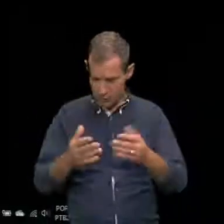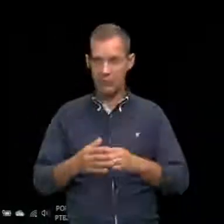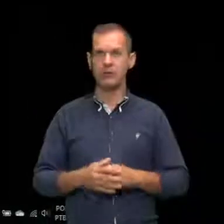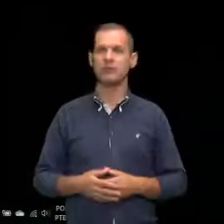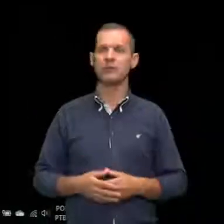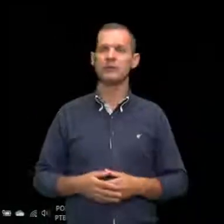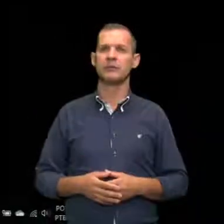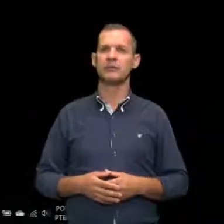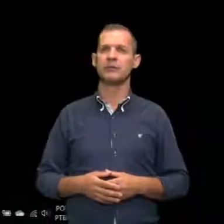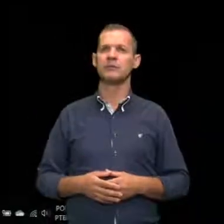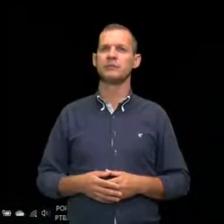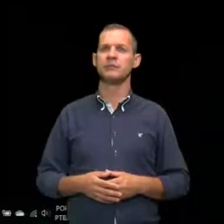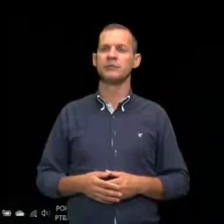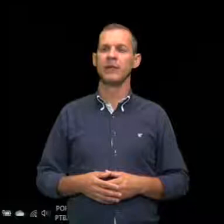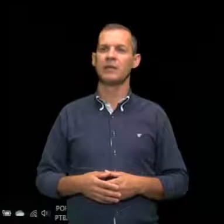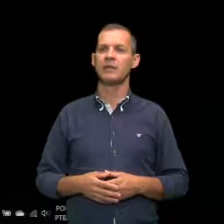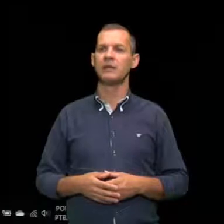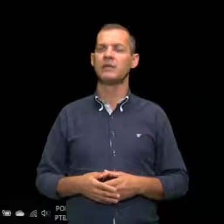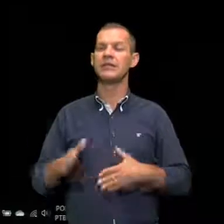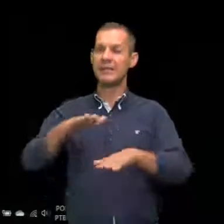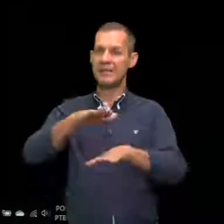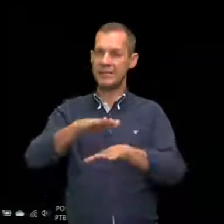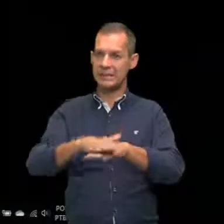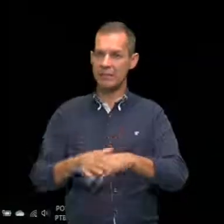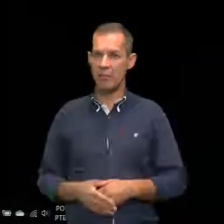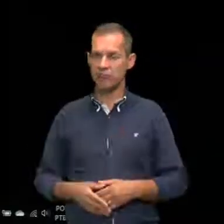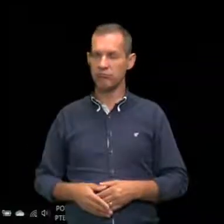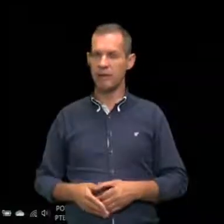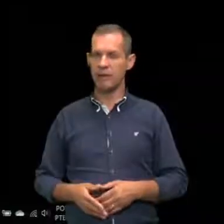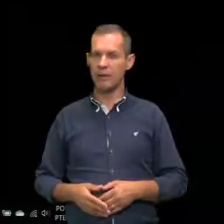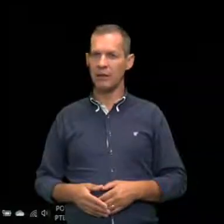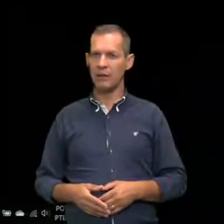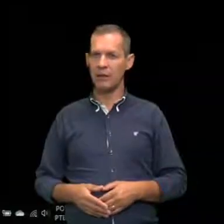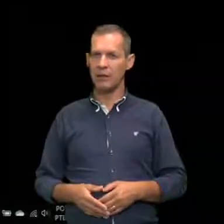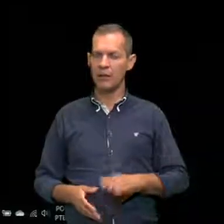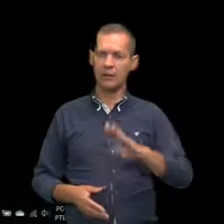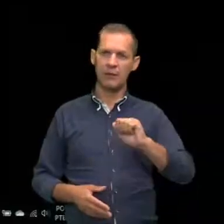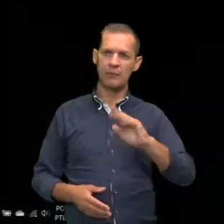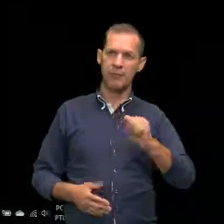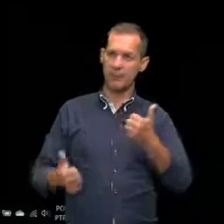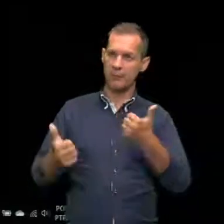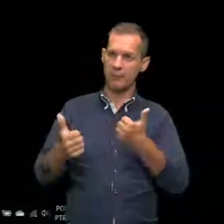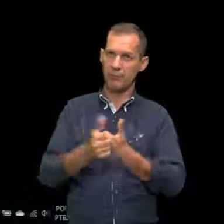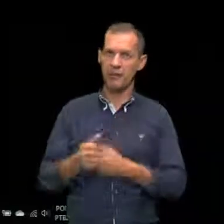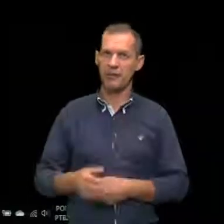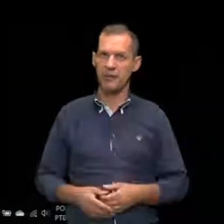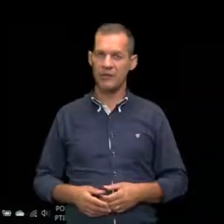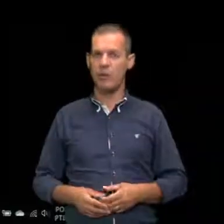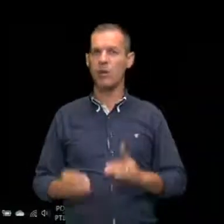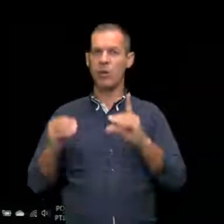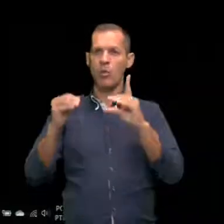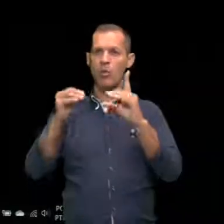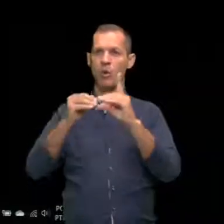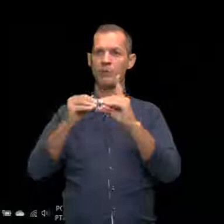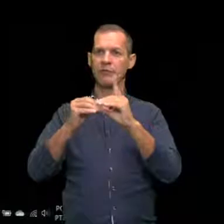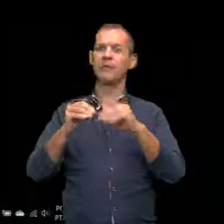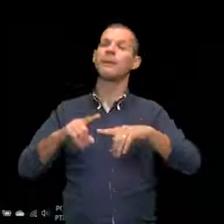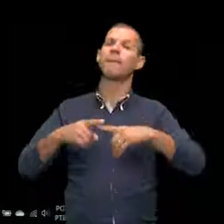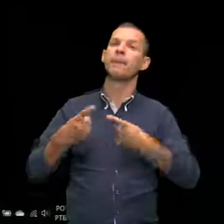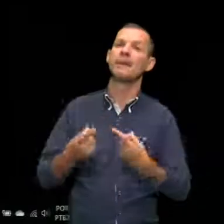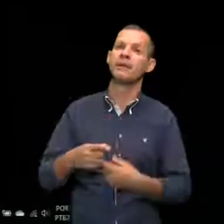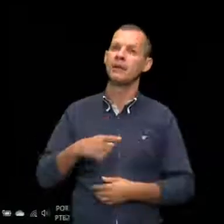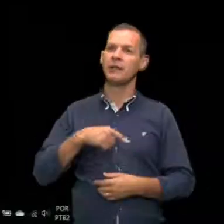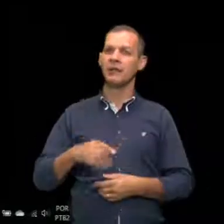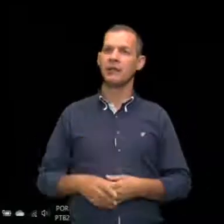aqui, em cima, na barra superior, próximo ao item da Wi-Fi.